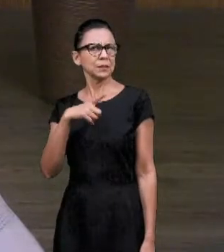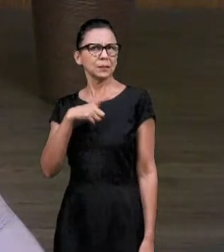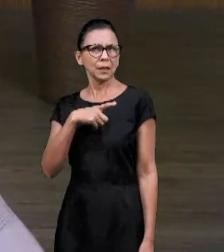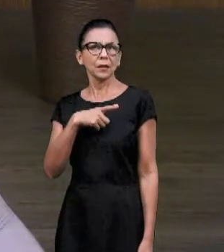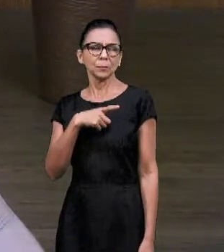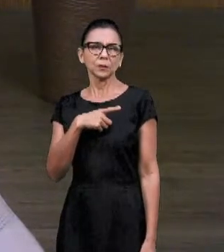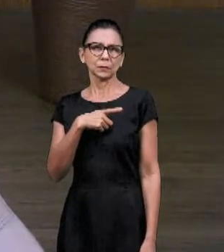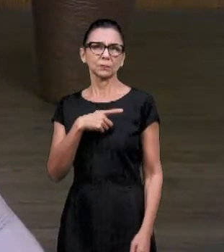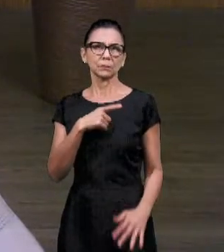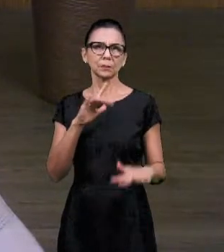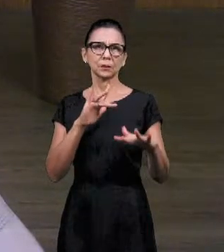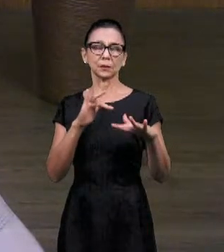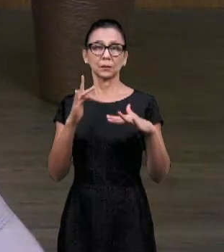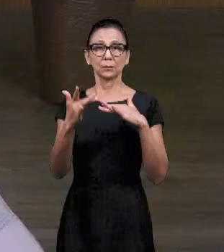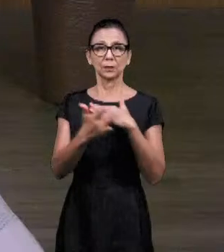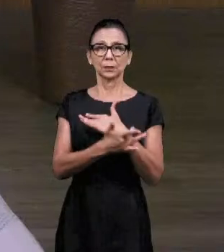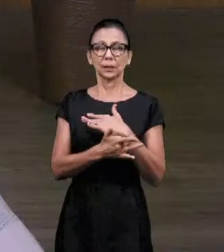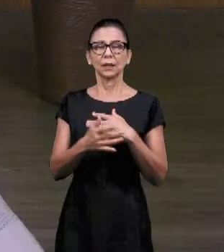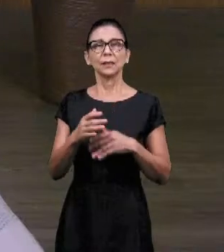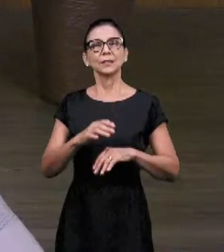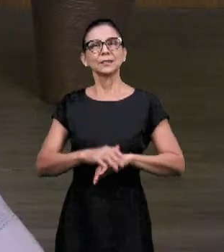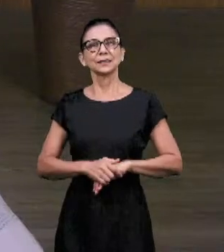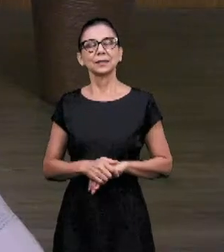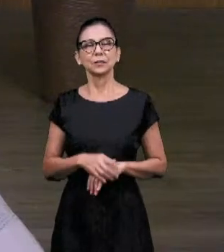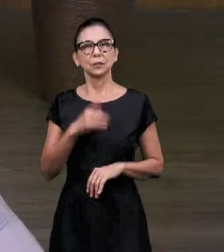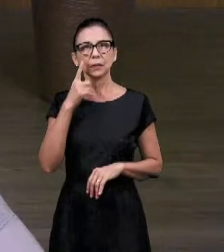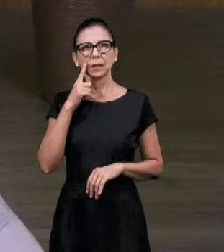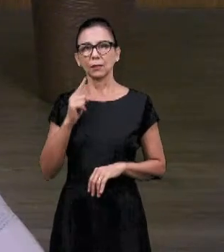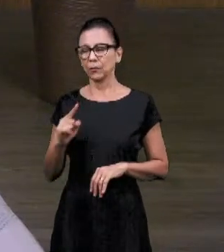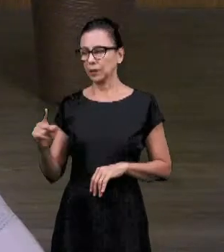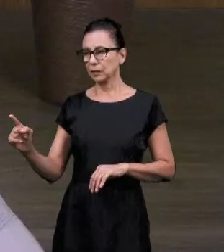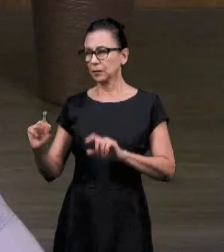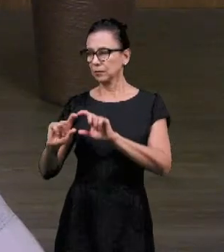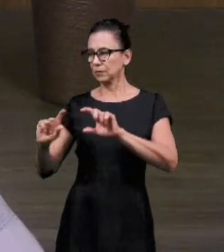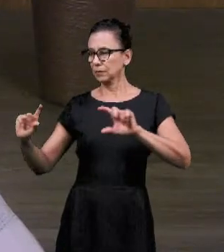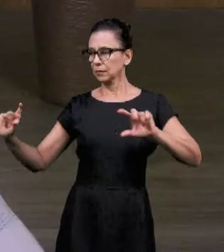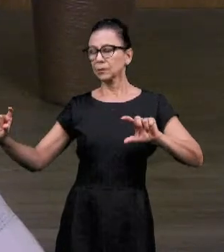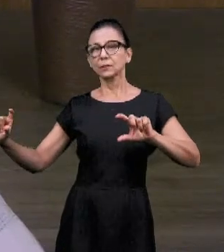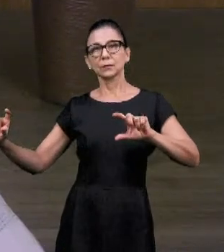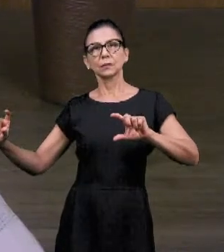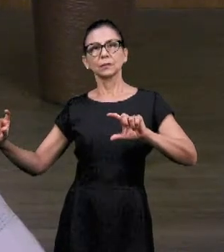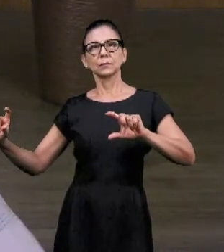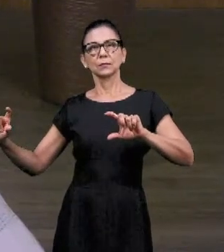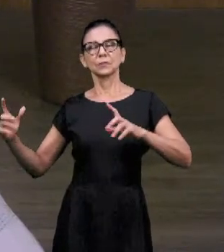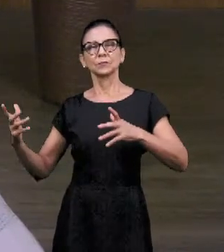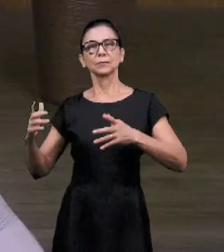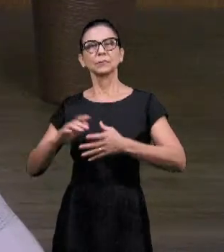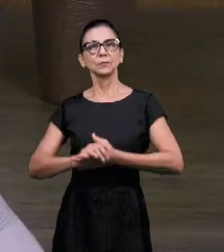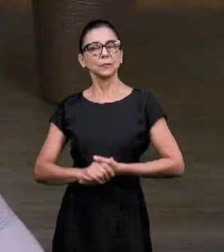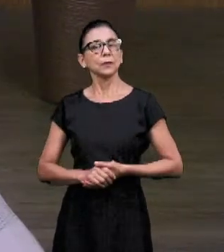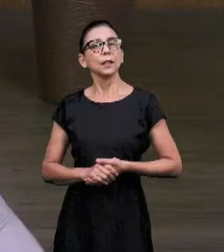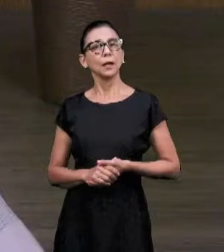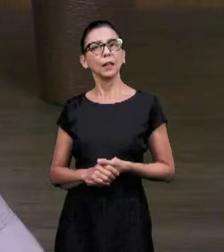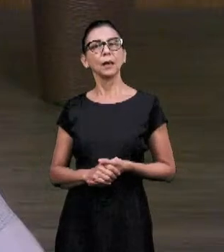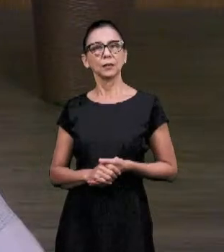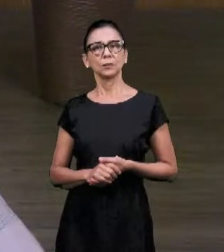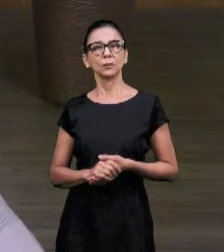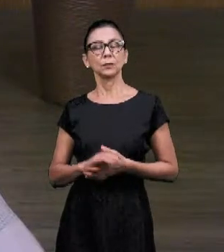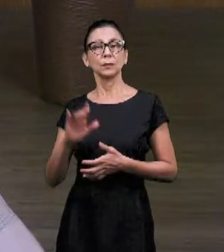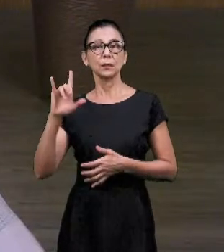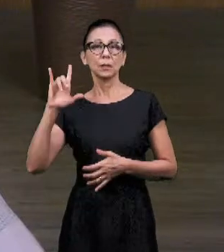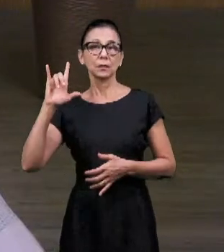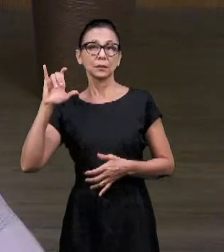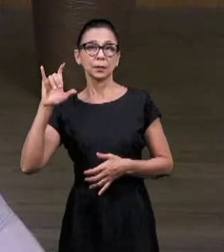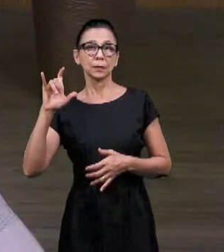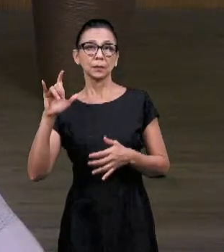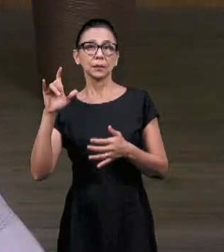também. Está aparecendo aí na tela, embaixo, Igreja Cristã Maranata, _ oficial. Esse é o nosso Instagram.